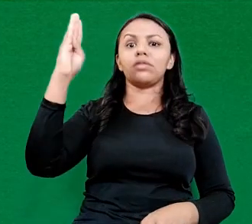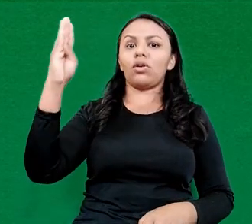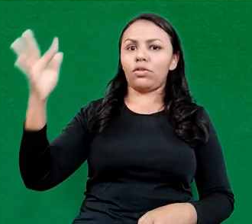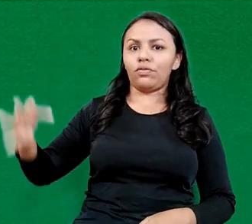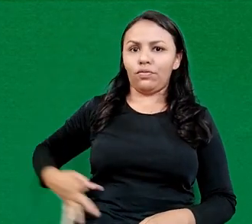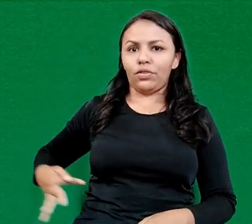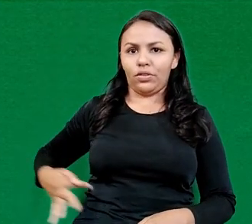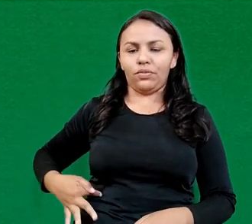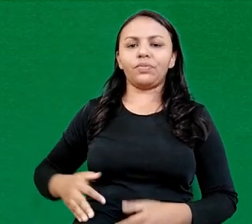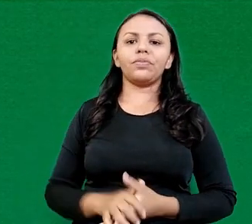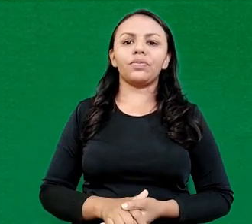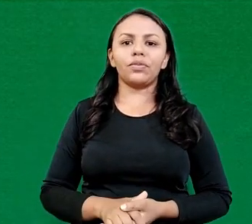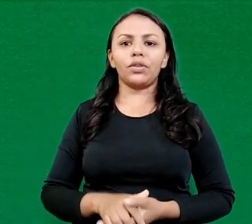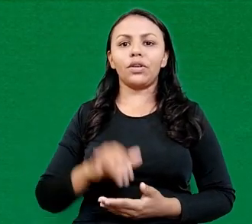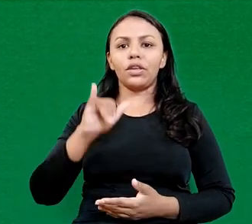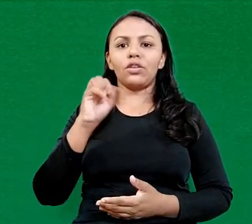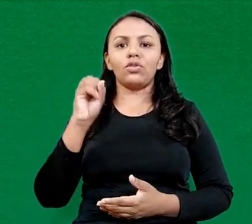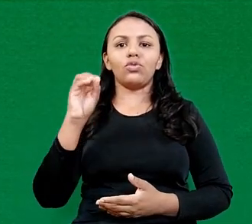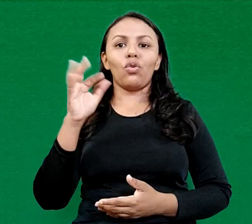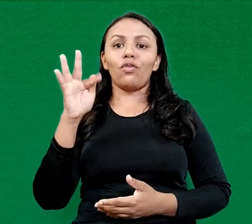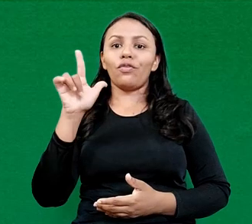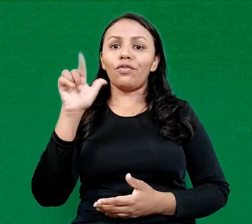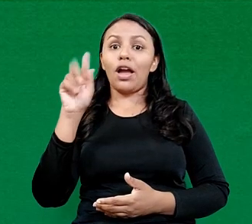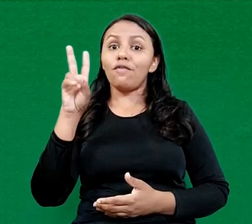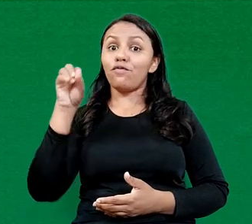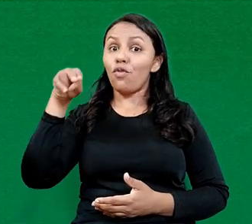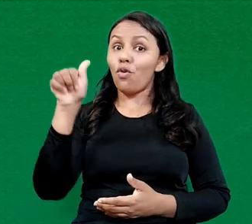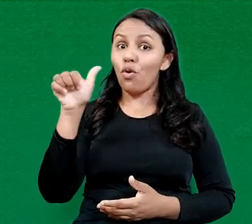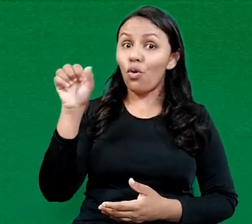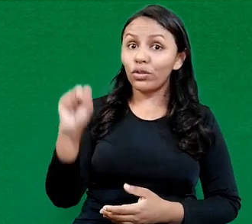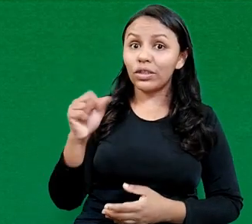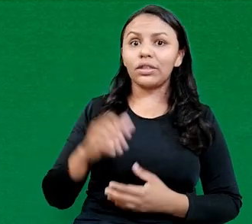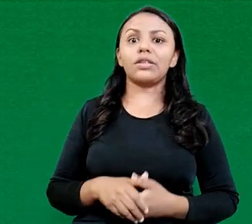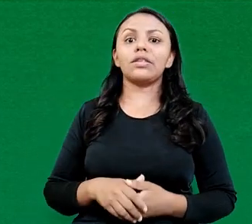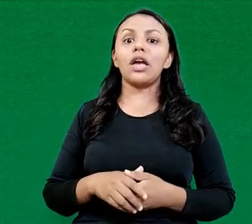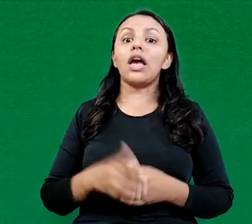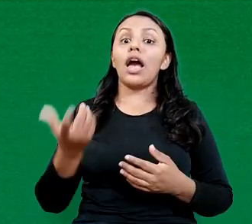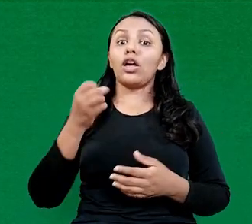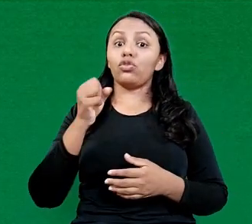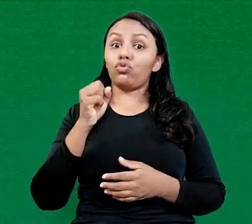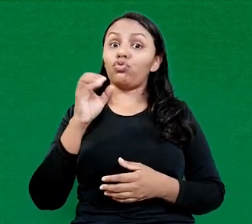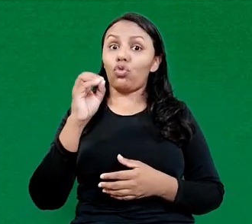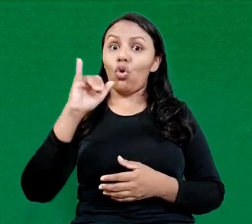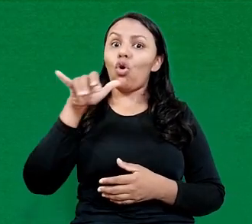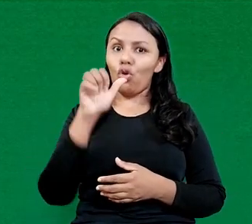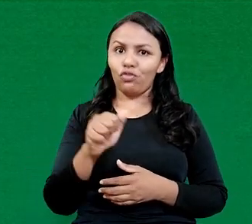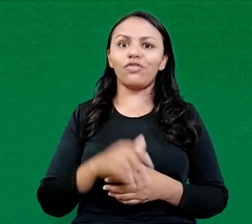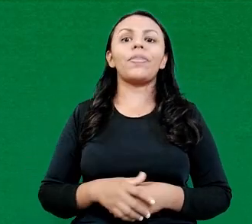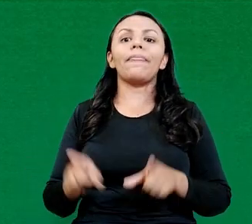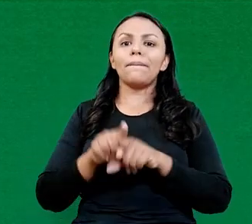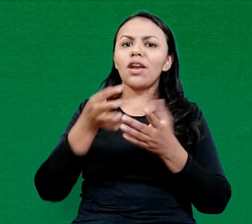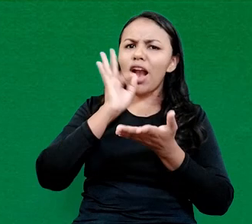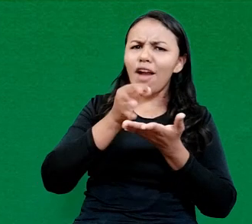função hepática. Você tem as isoflavonas da soja, sendo ela não transgênica. O café também, ele